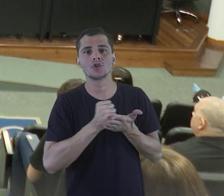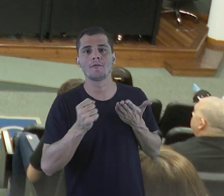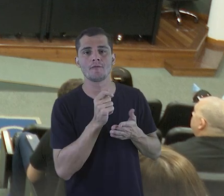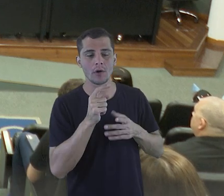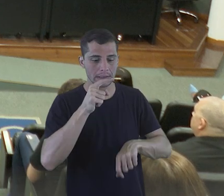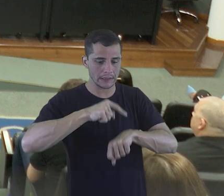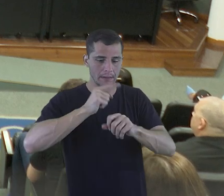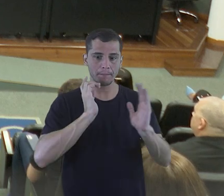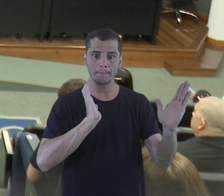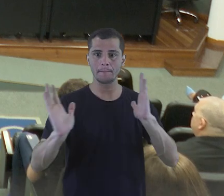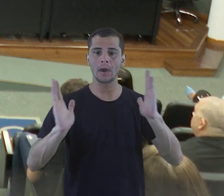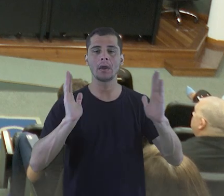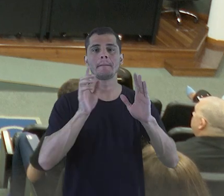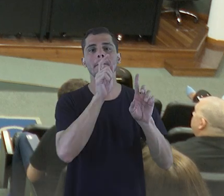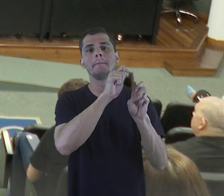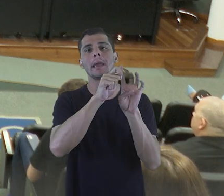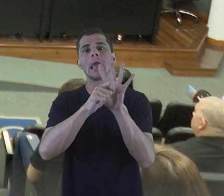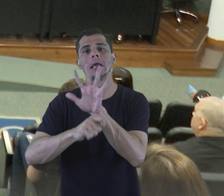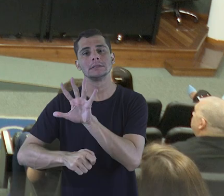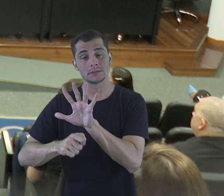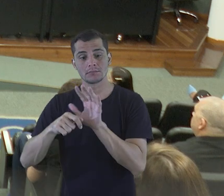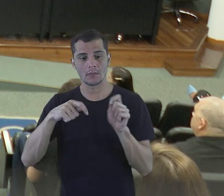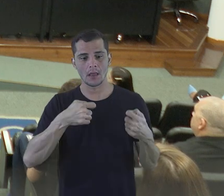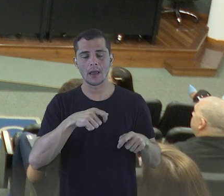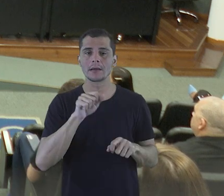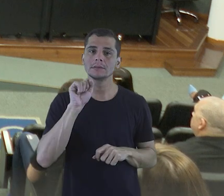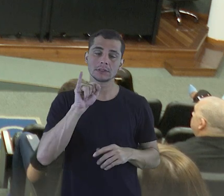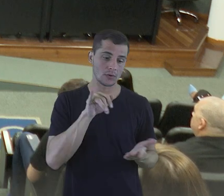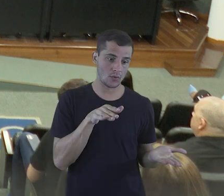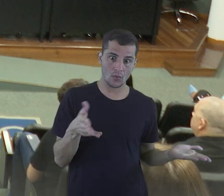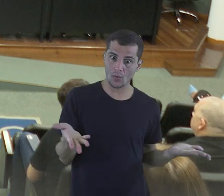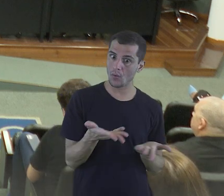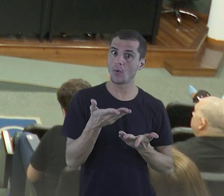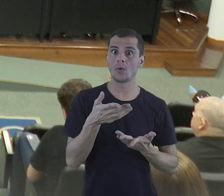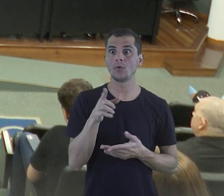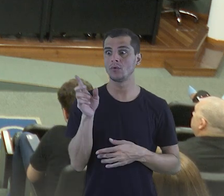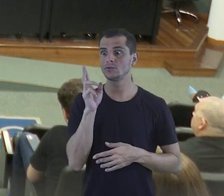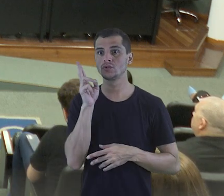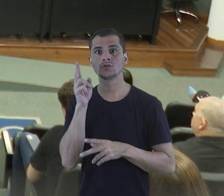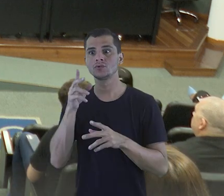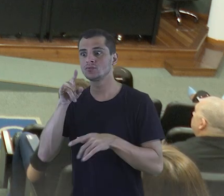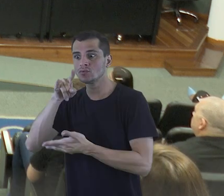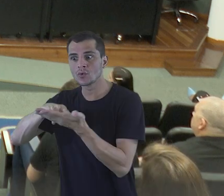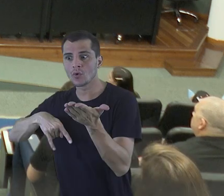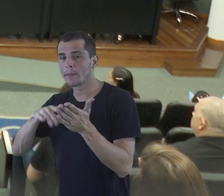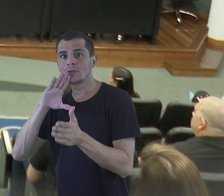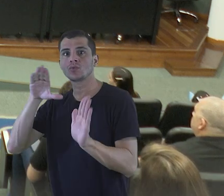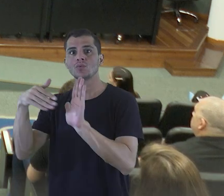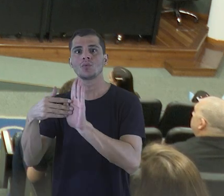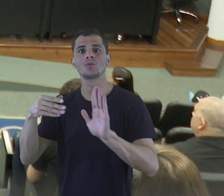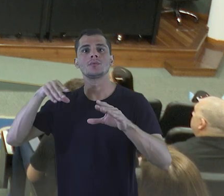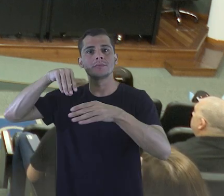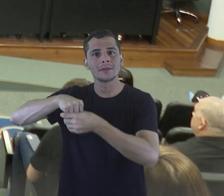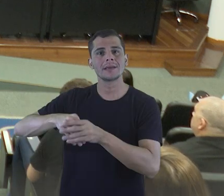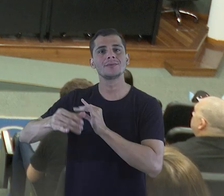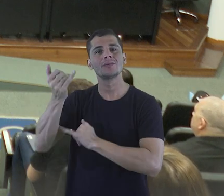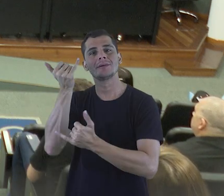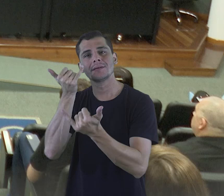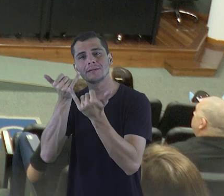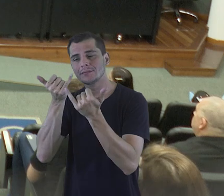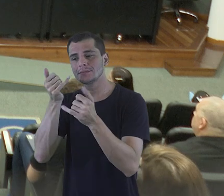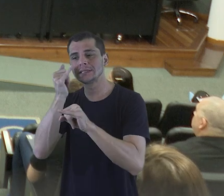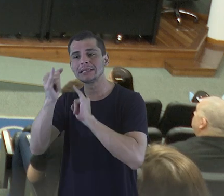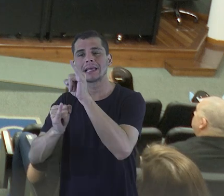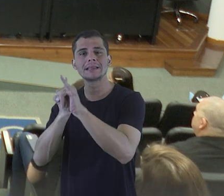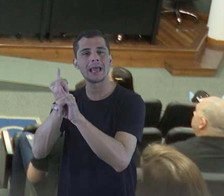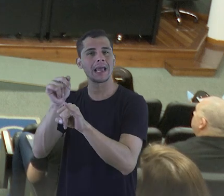prioridade hoje não é mais assim os documentos são todos virtuais com segurança da informação não tem